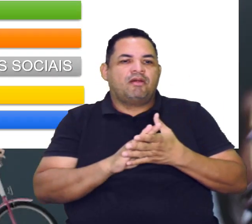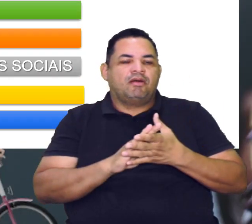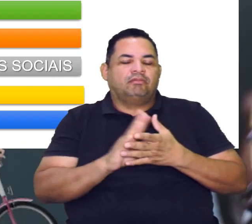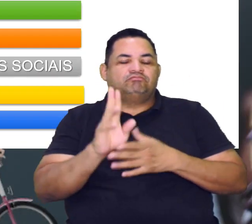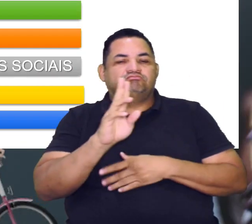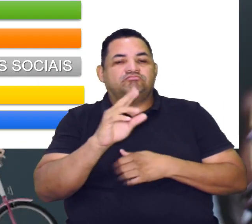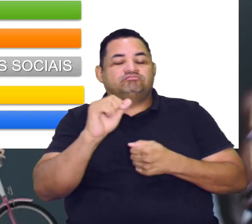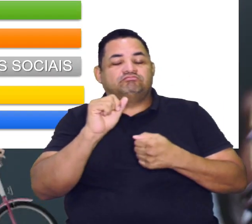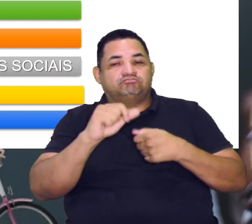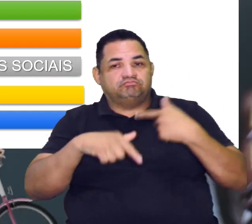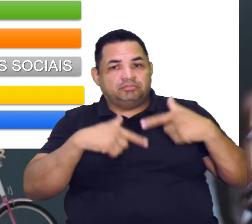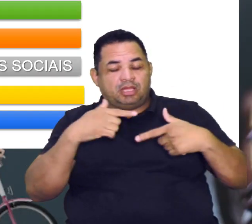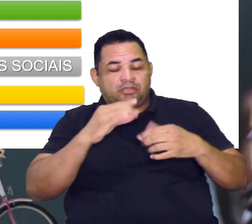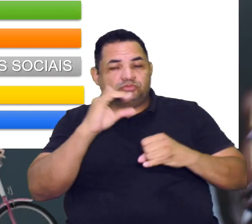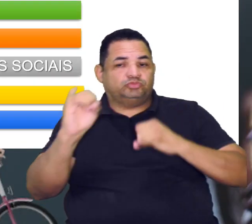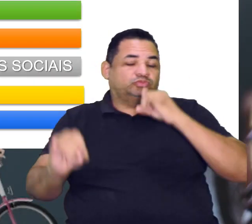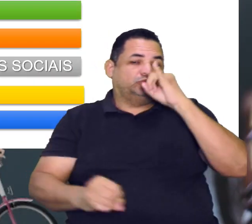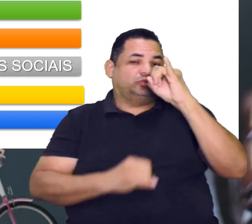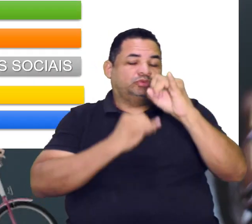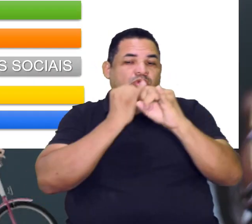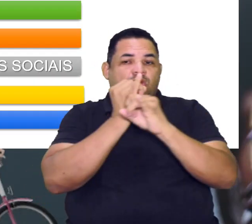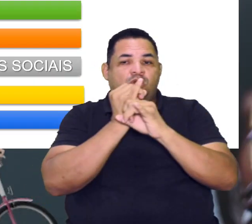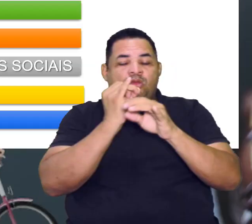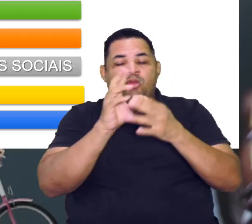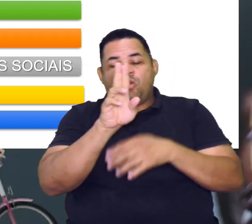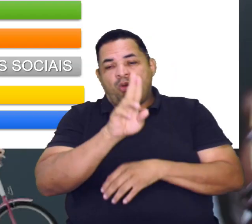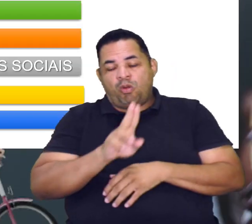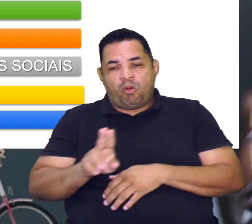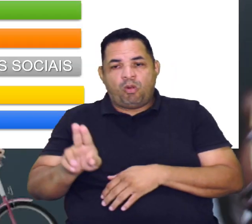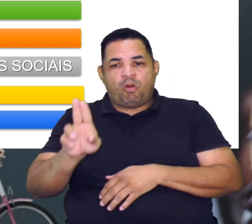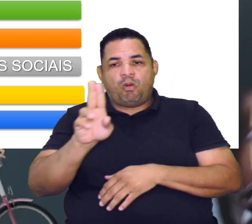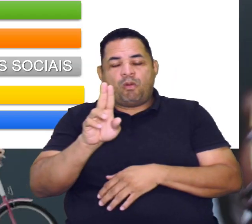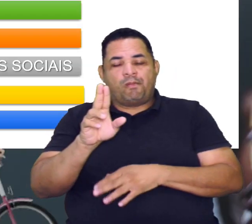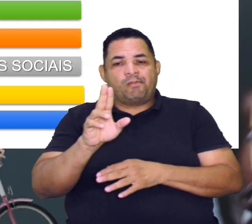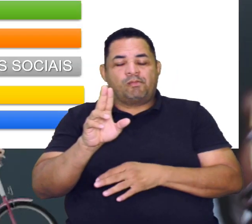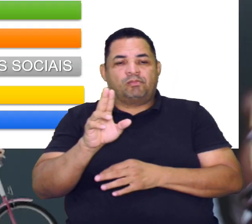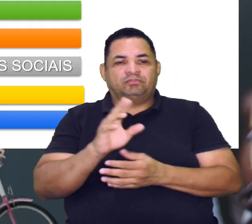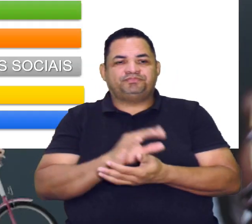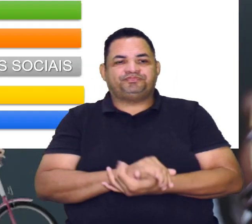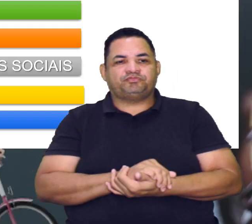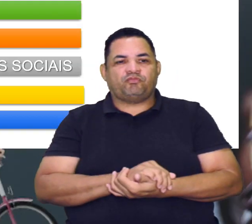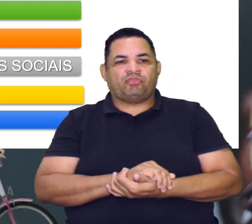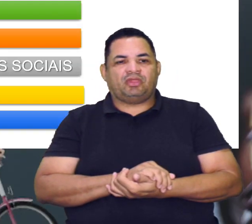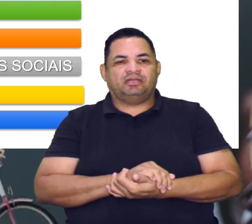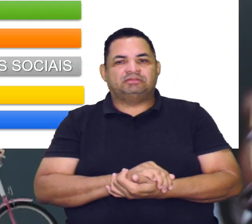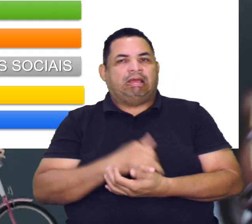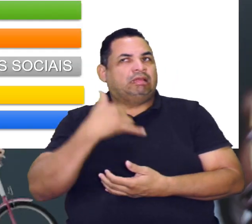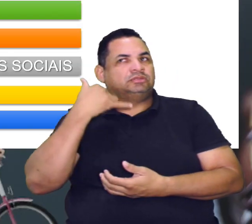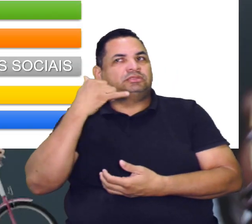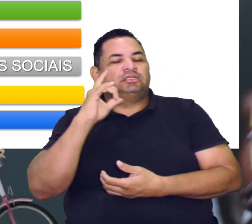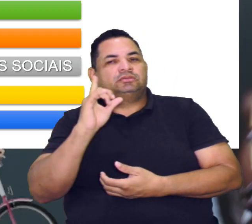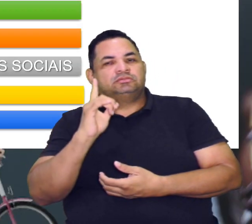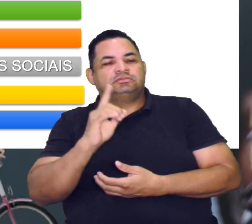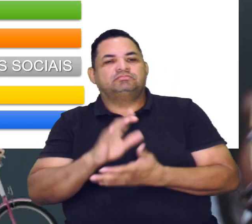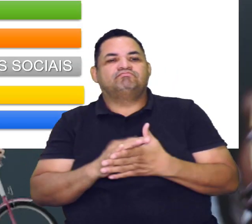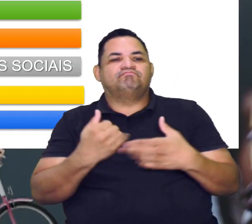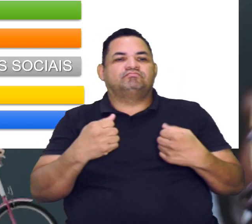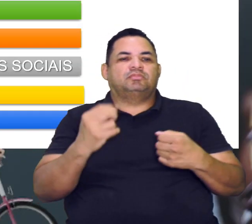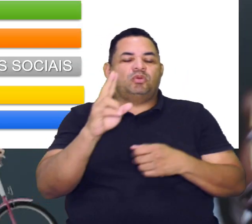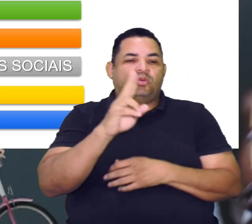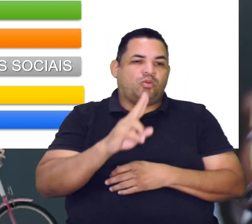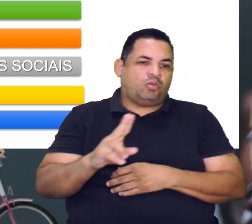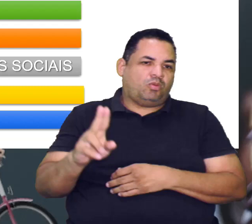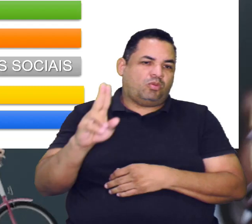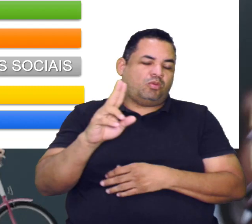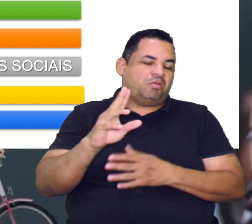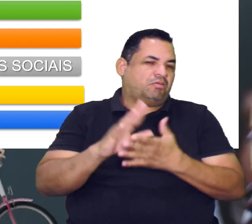feitas através aí da internet, né? Através aí não só do celular, né? Então, a gente pode se